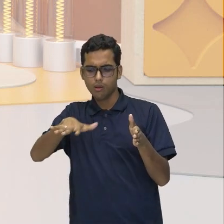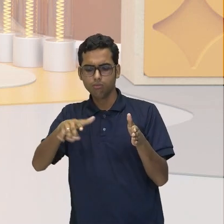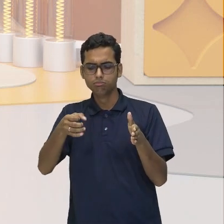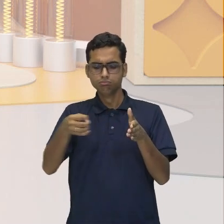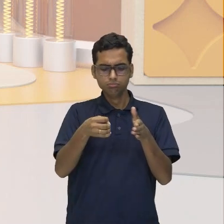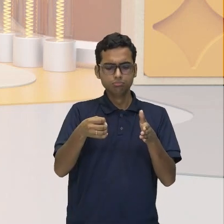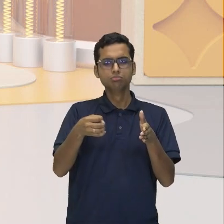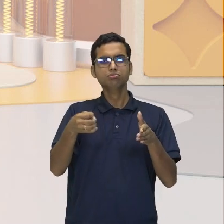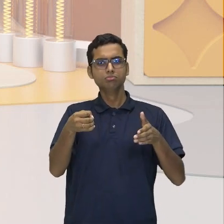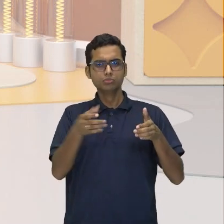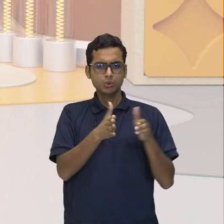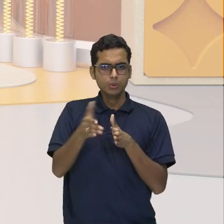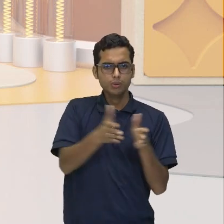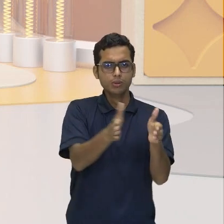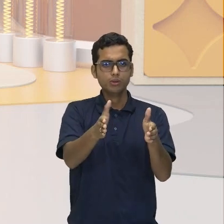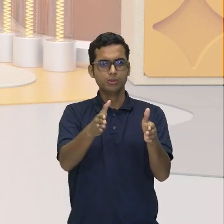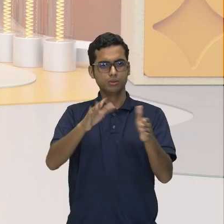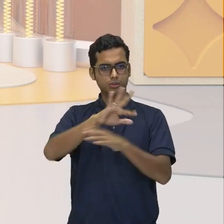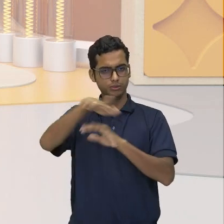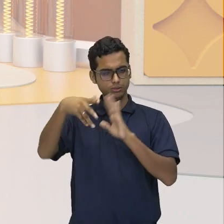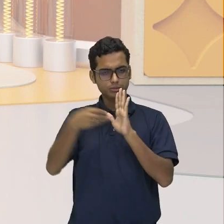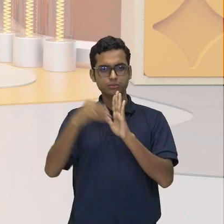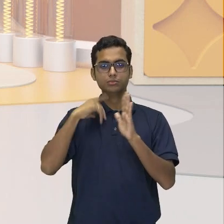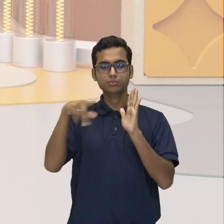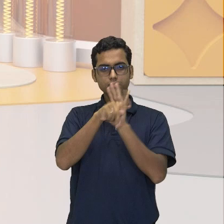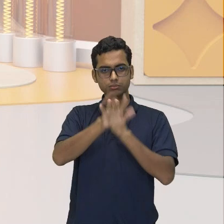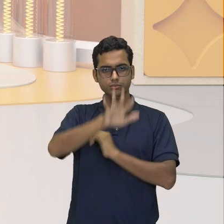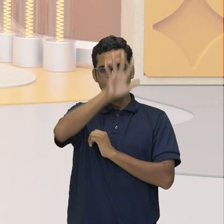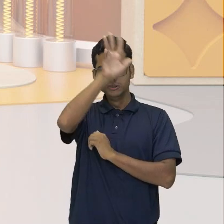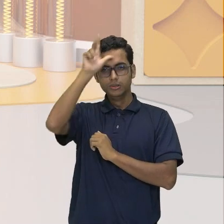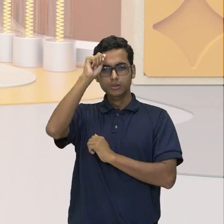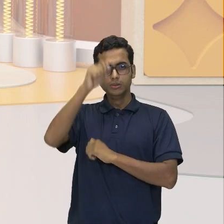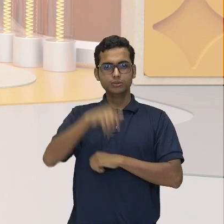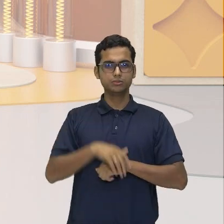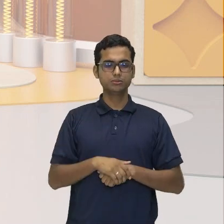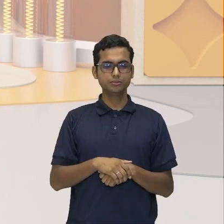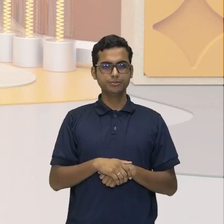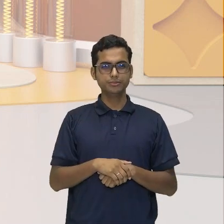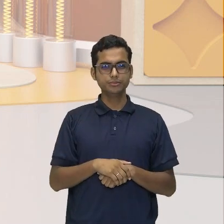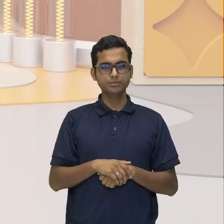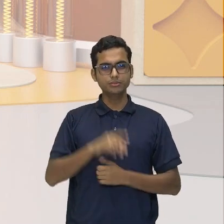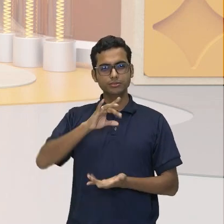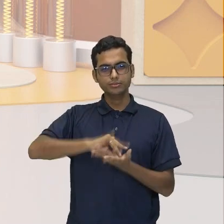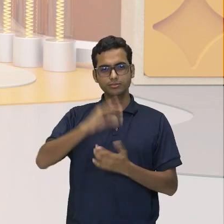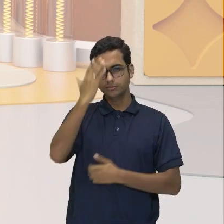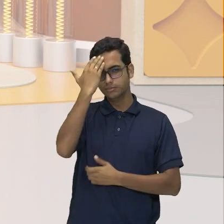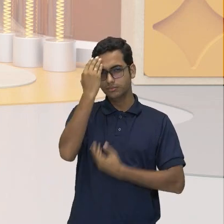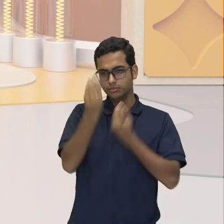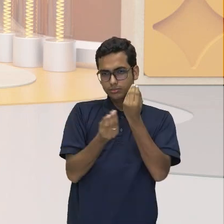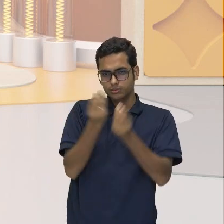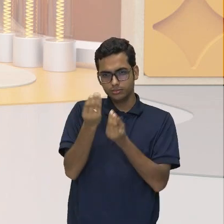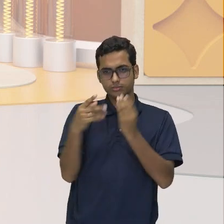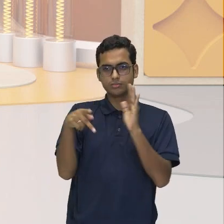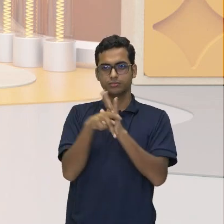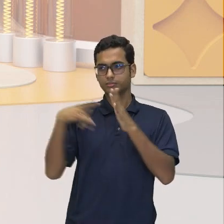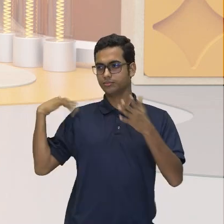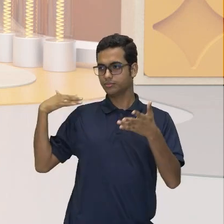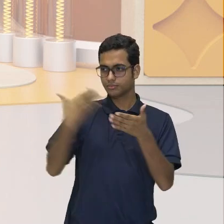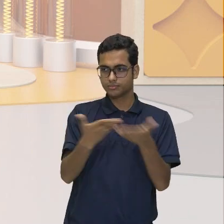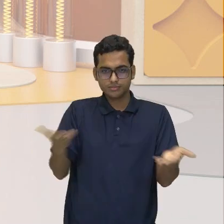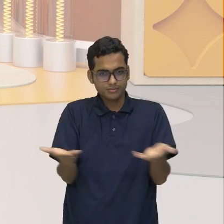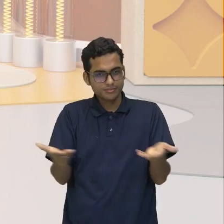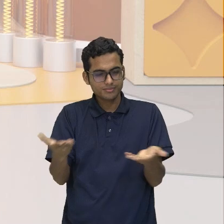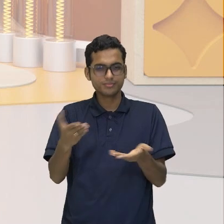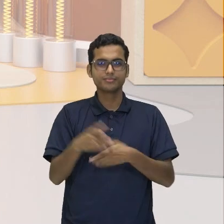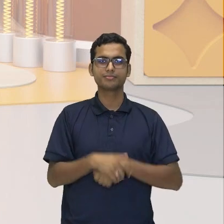nas margens do rio Amazonas. A gente precisa compreender que, até hoje,